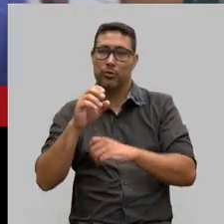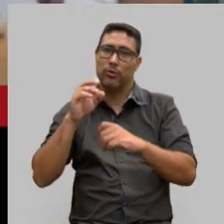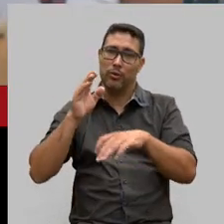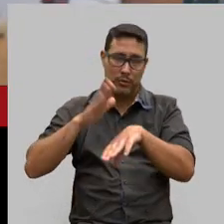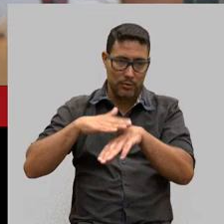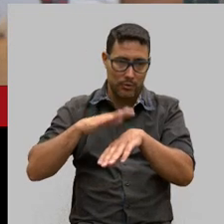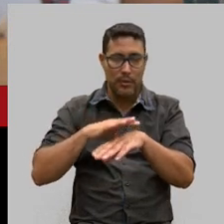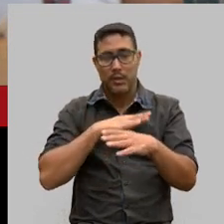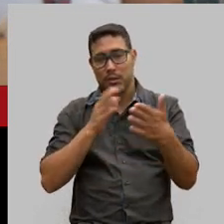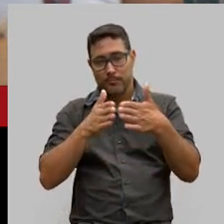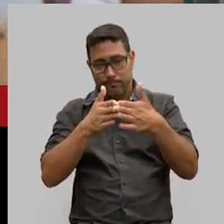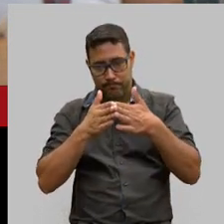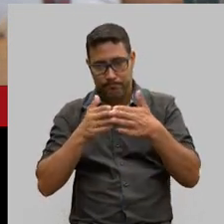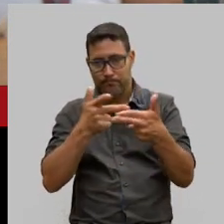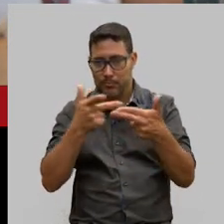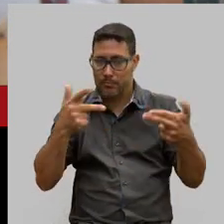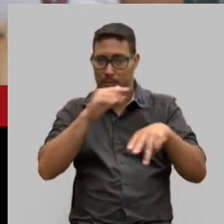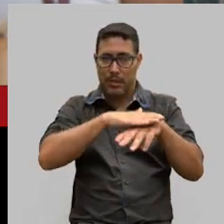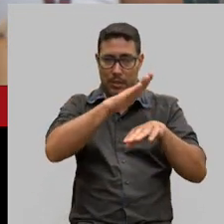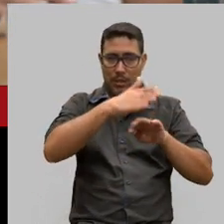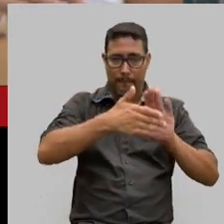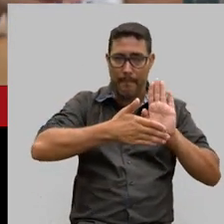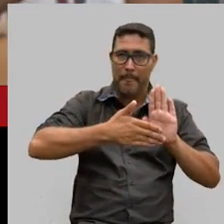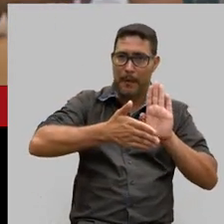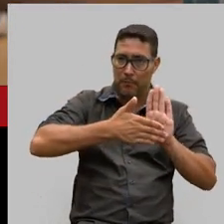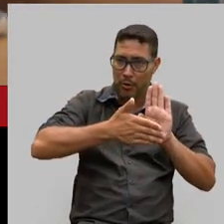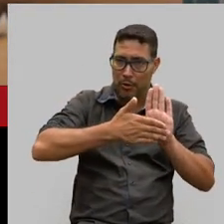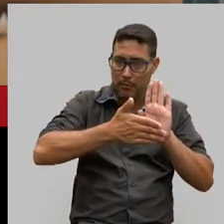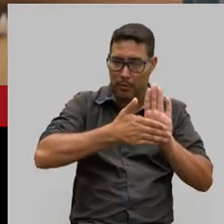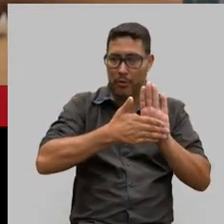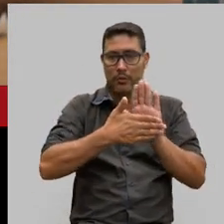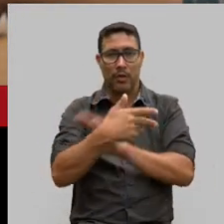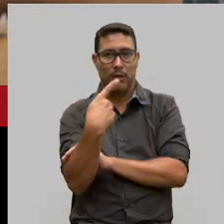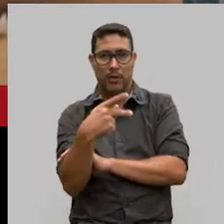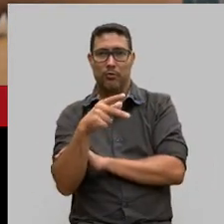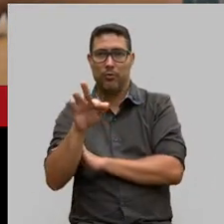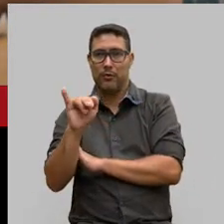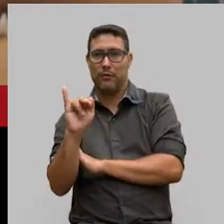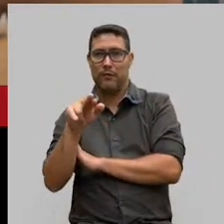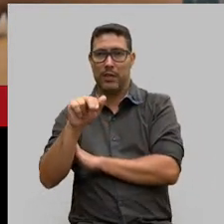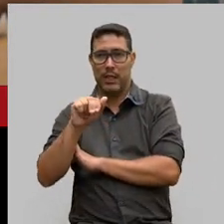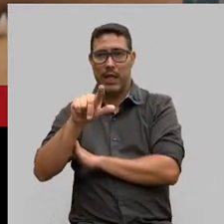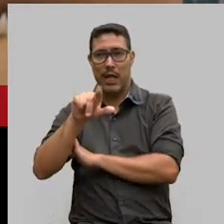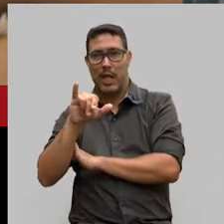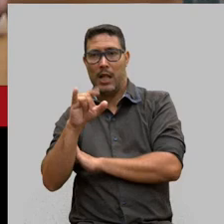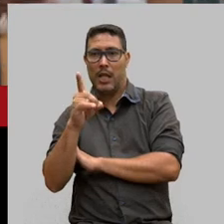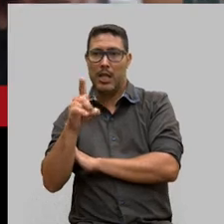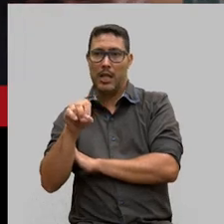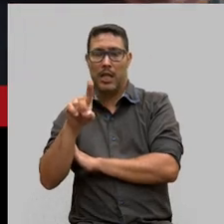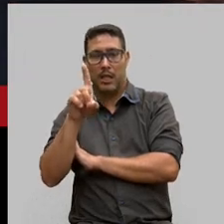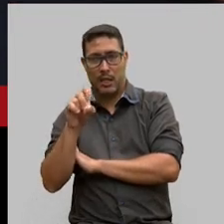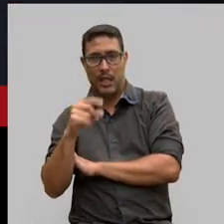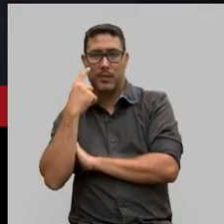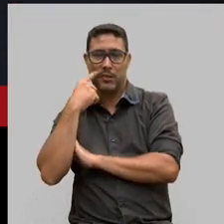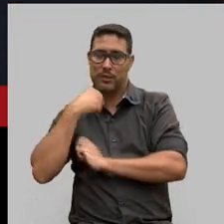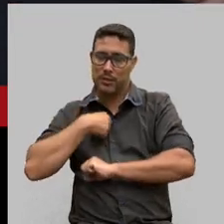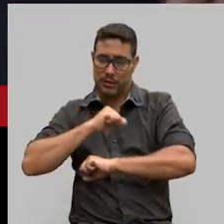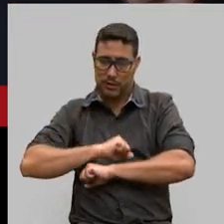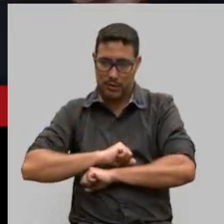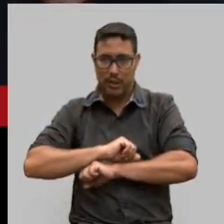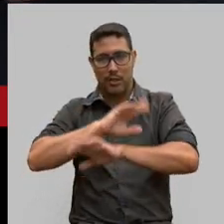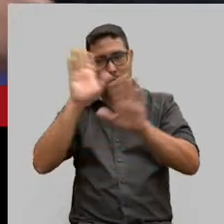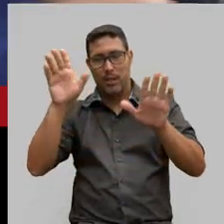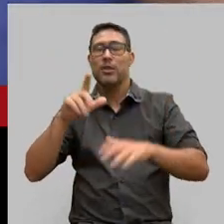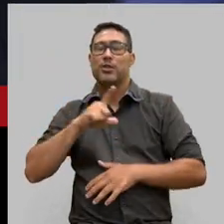impedimentos na proposta apesar da sua finalidade meritória esclarecemos que já existem